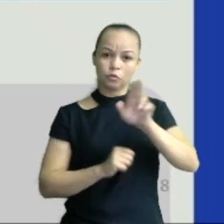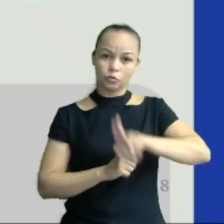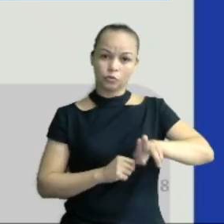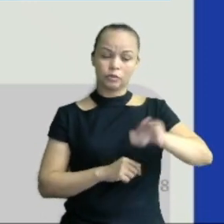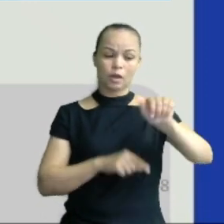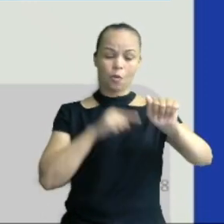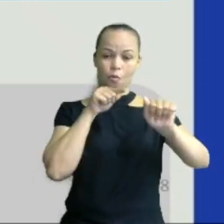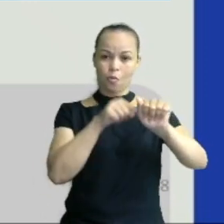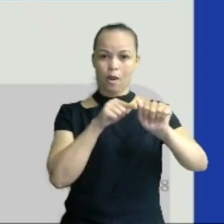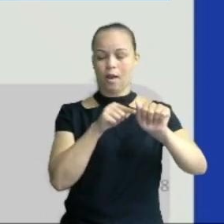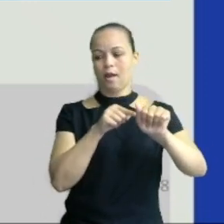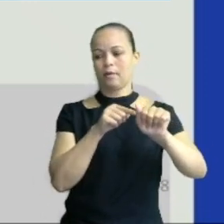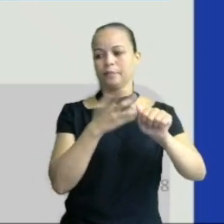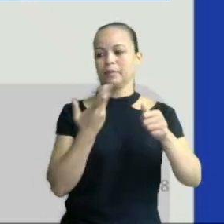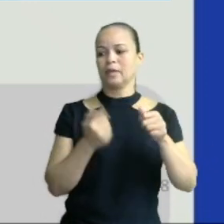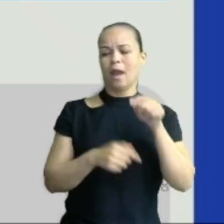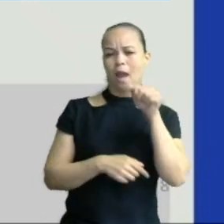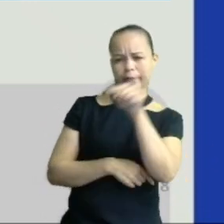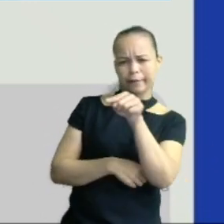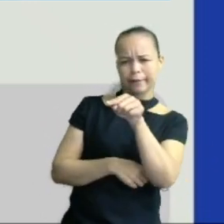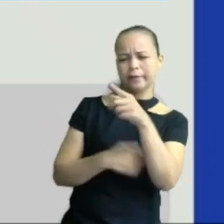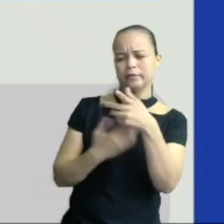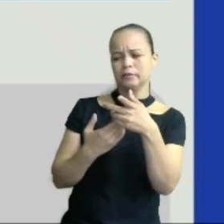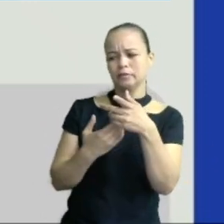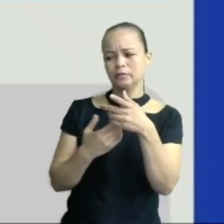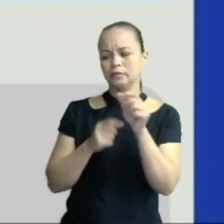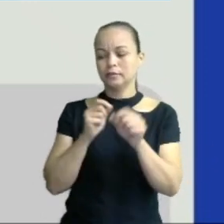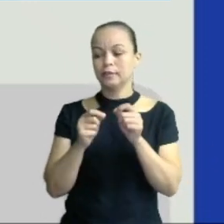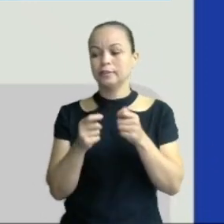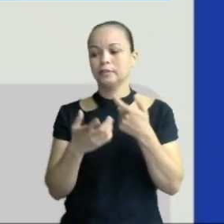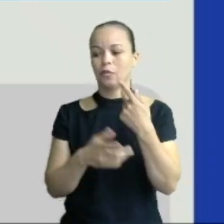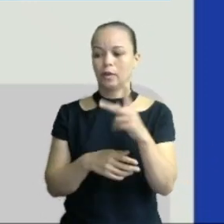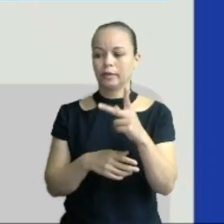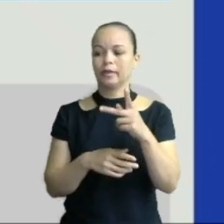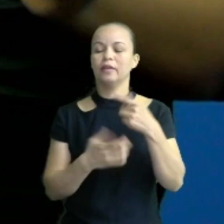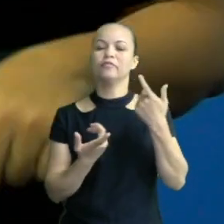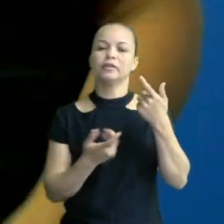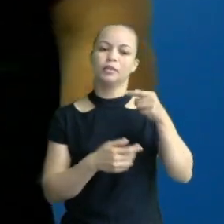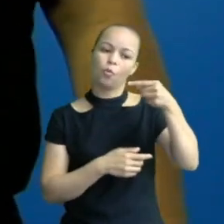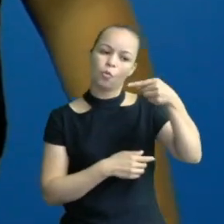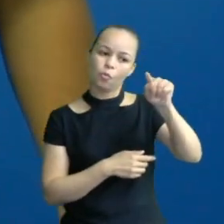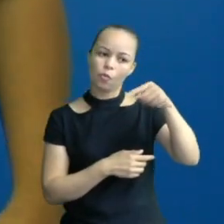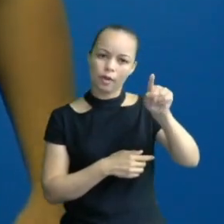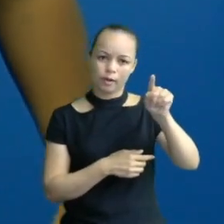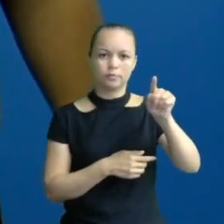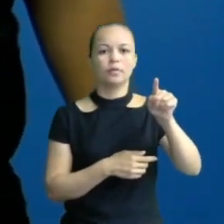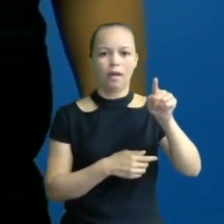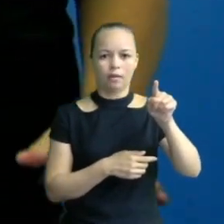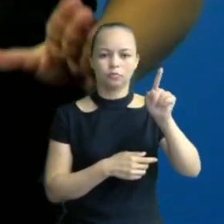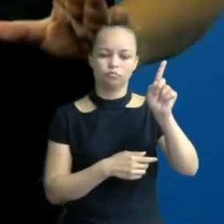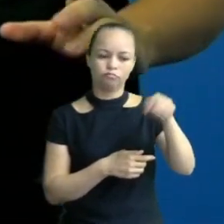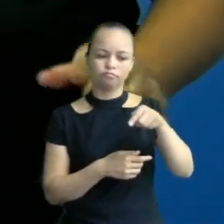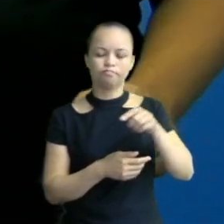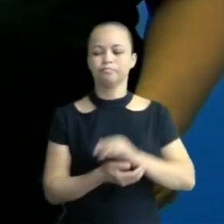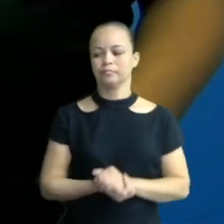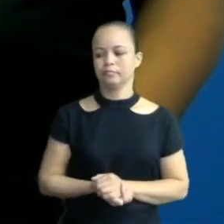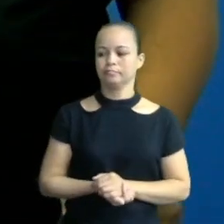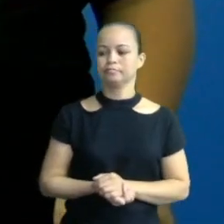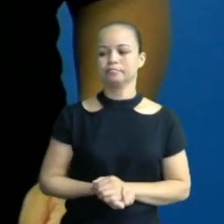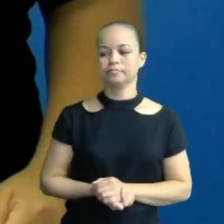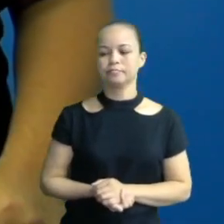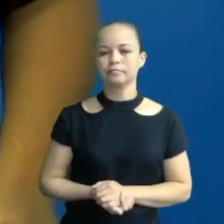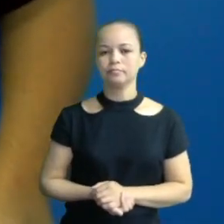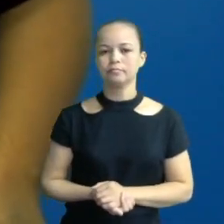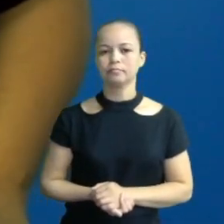isso, esse a vai ser craseado. Tá bom, gente? Vamos para a próxima